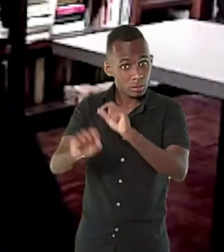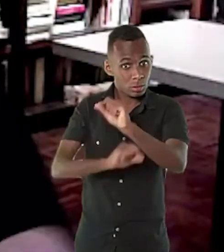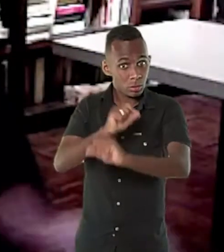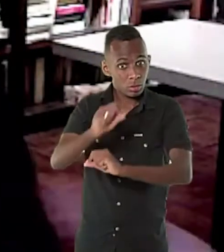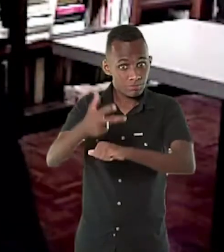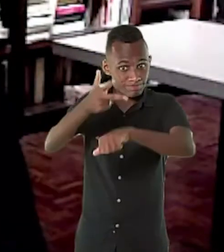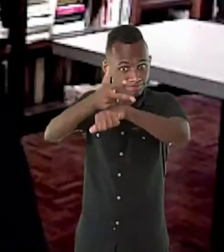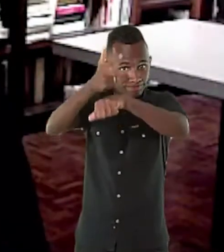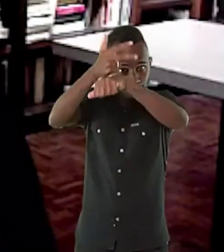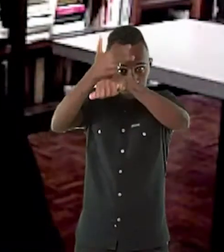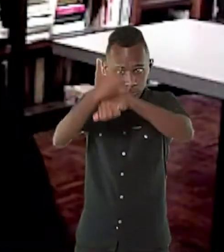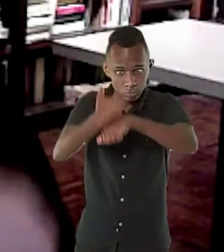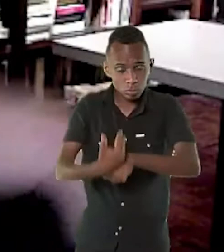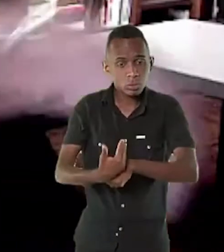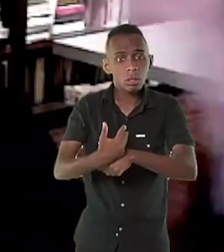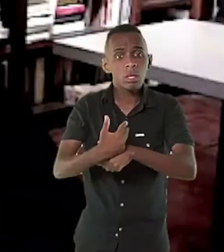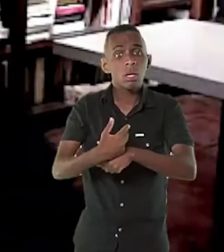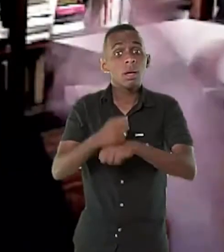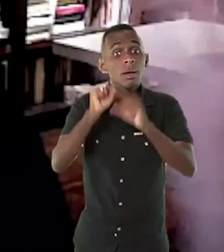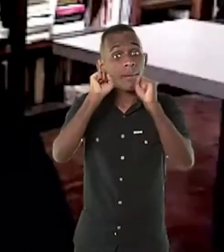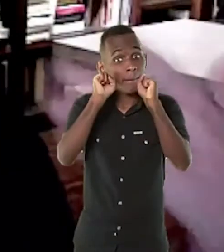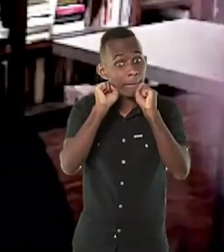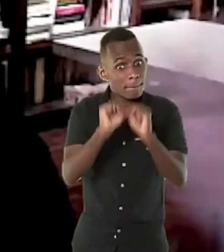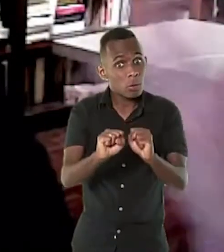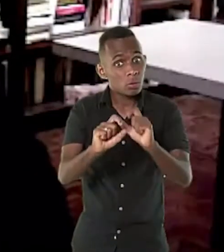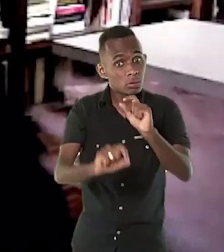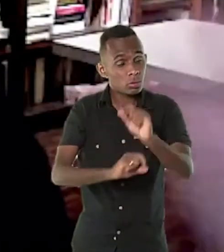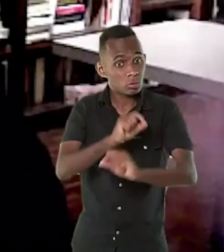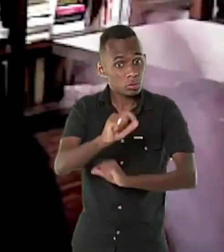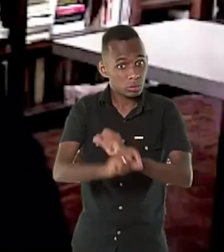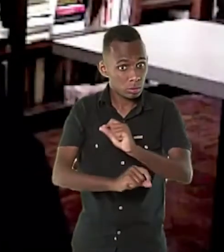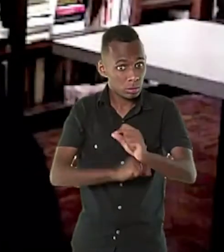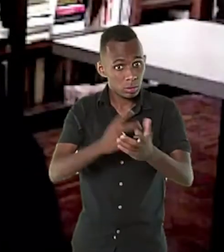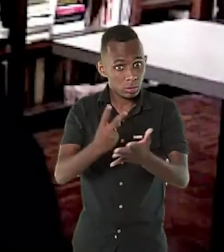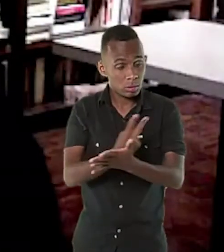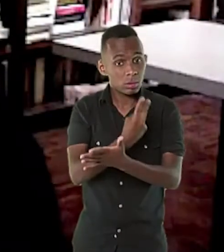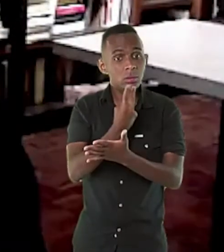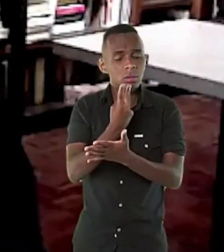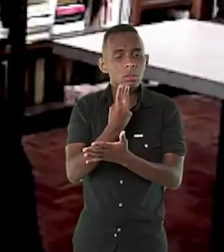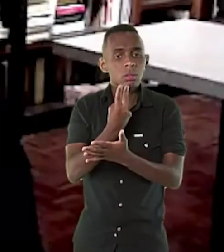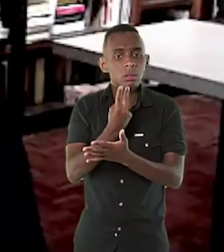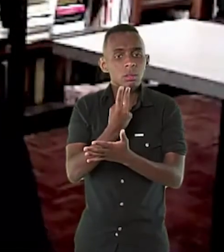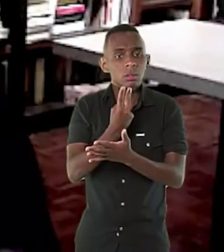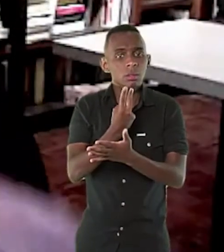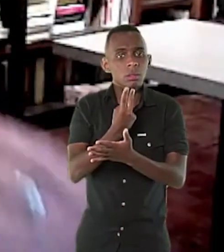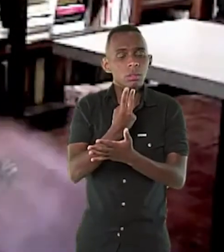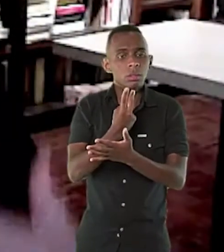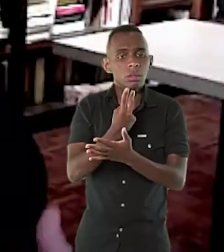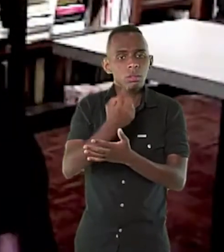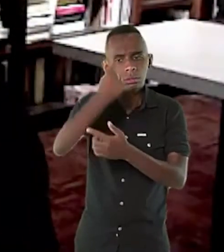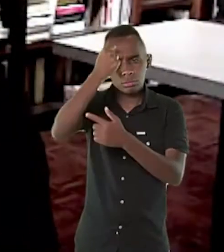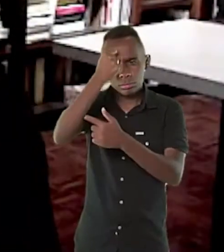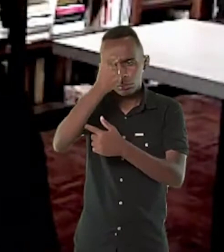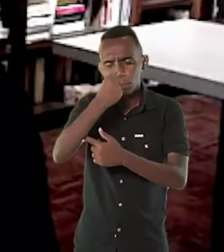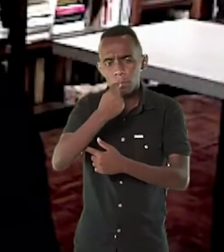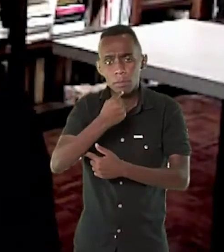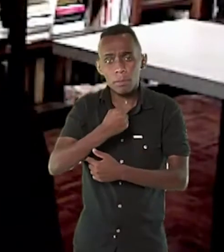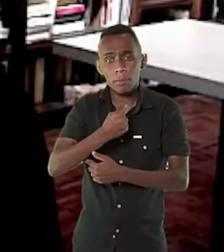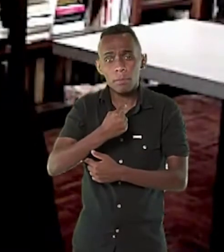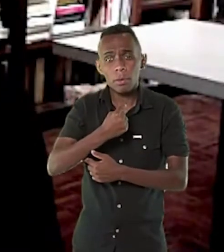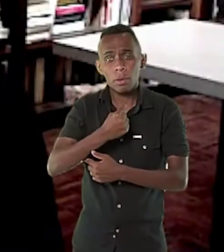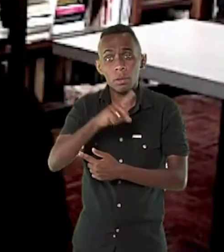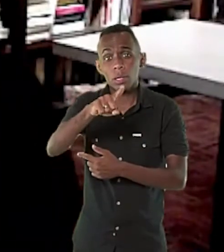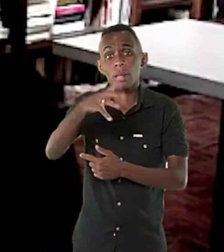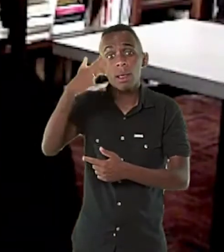Então, ele pode, a partir de todas essas evidências sobre mim, supor